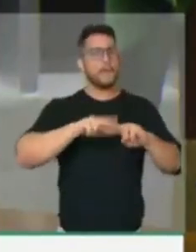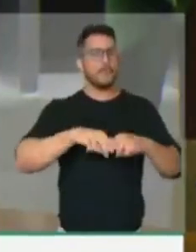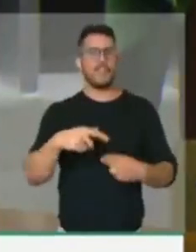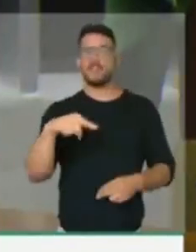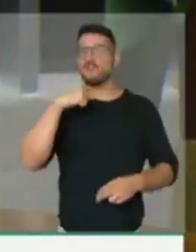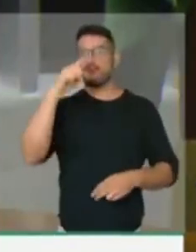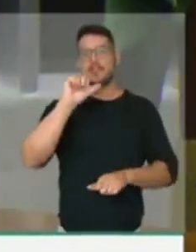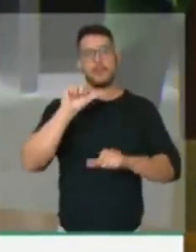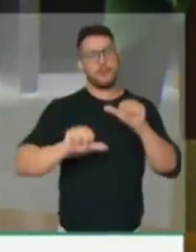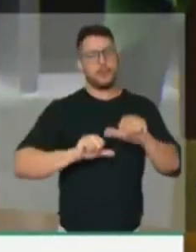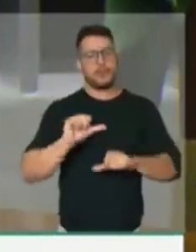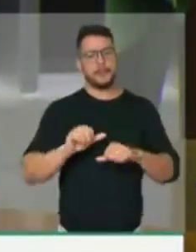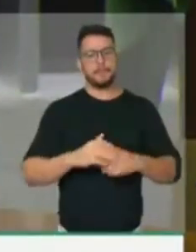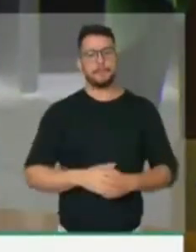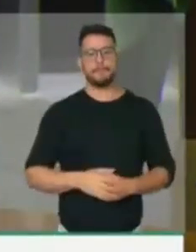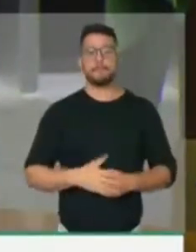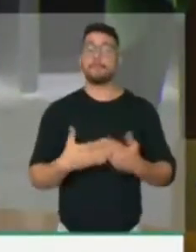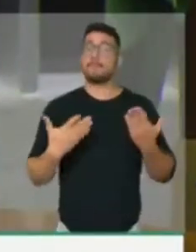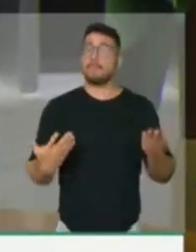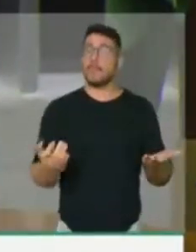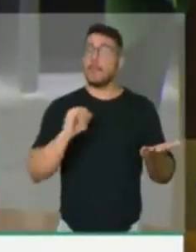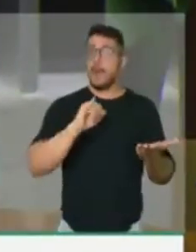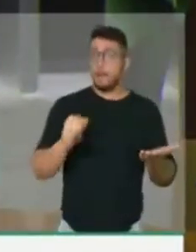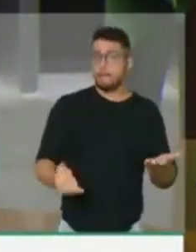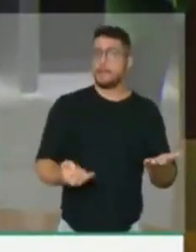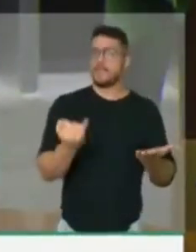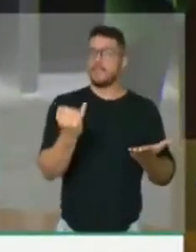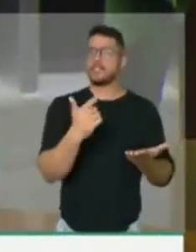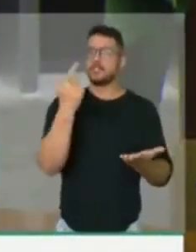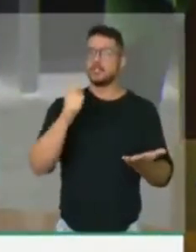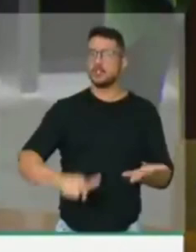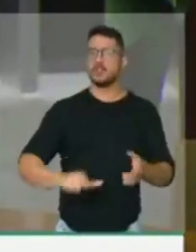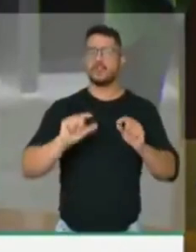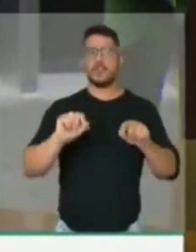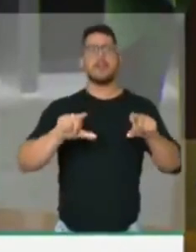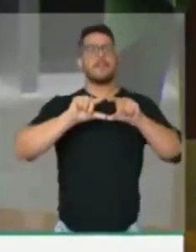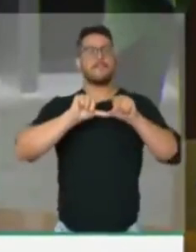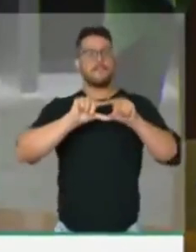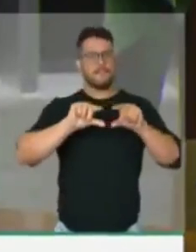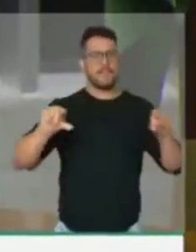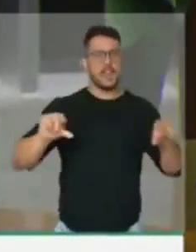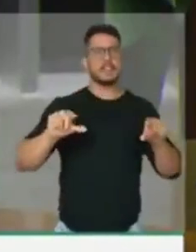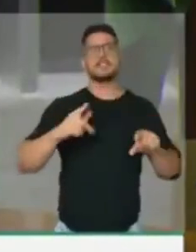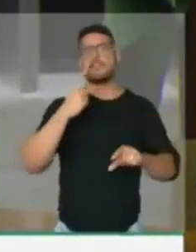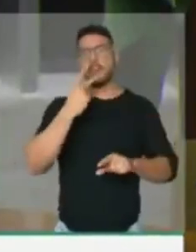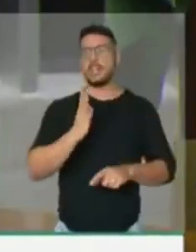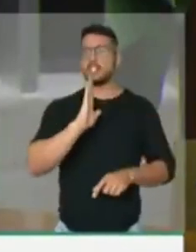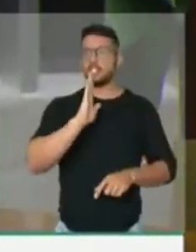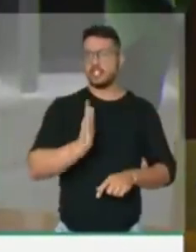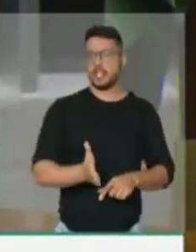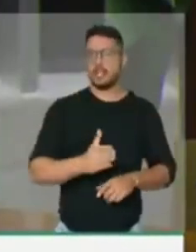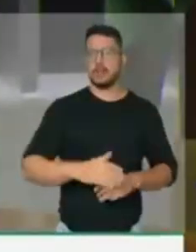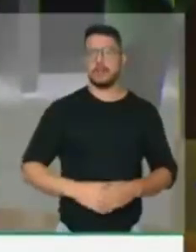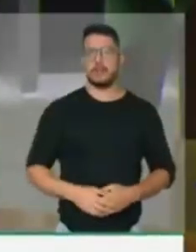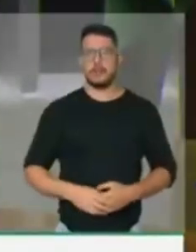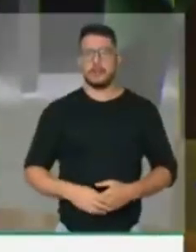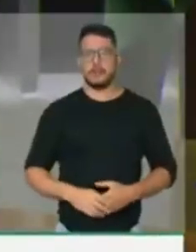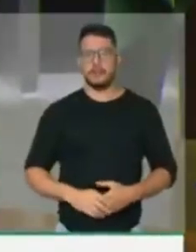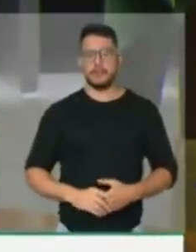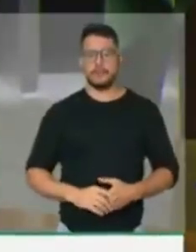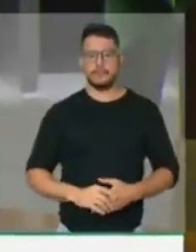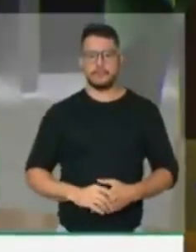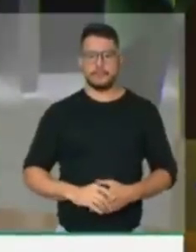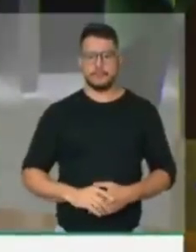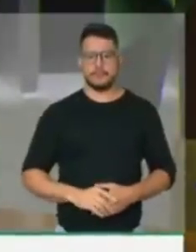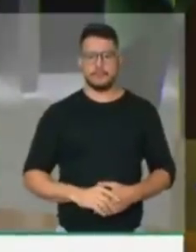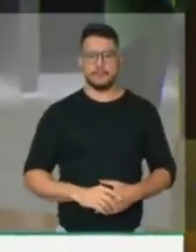Para finalizar, quero repetir aqui a frase que eu disse na rede social e pela qual, enquanto os capangas do senhor já começam a